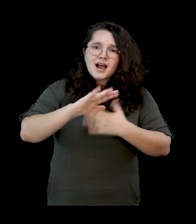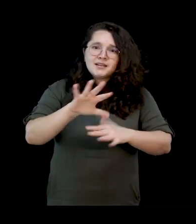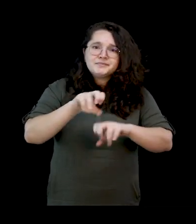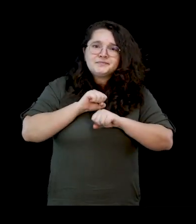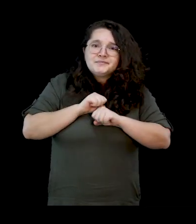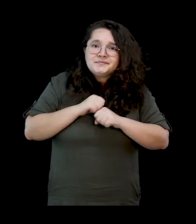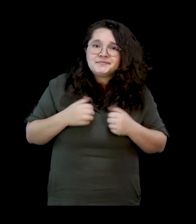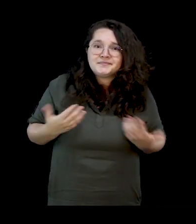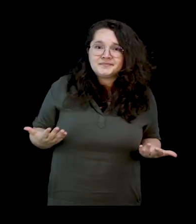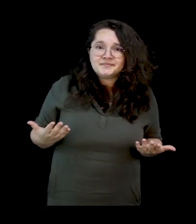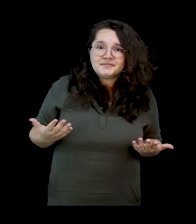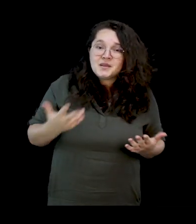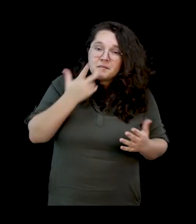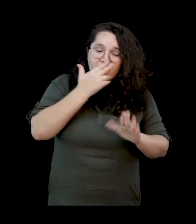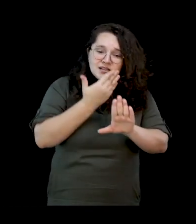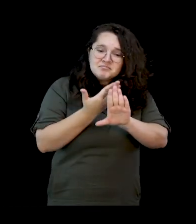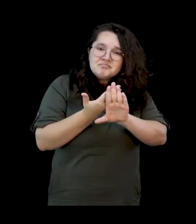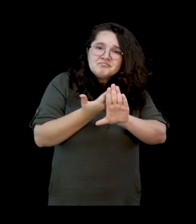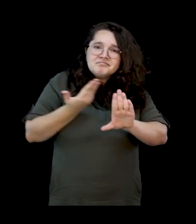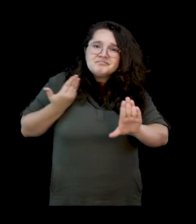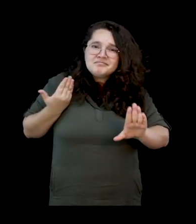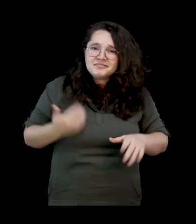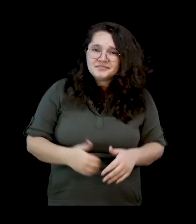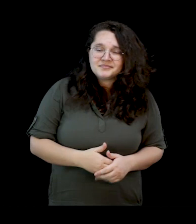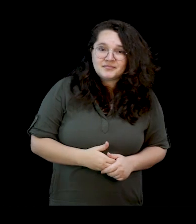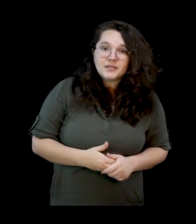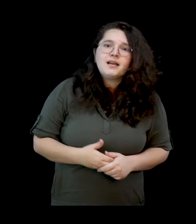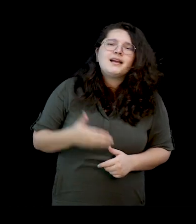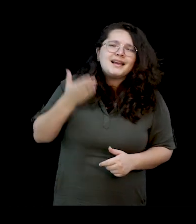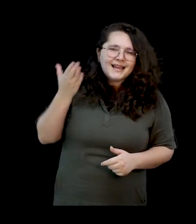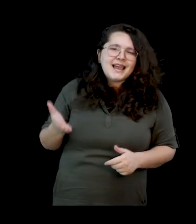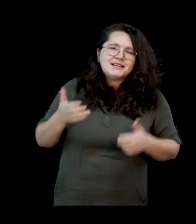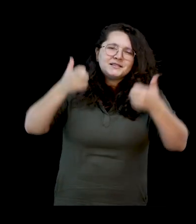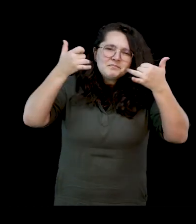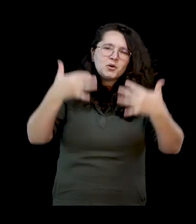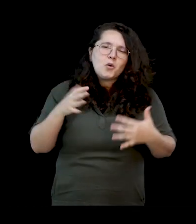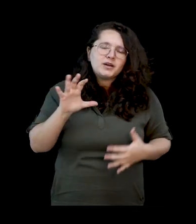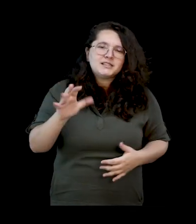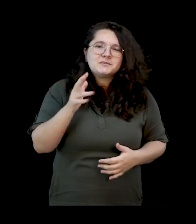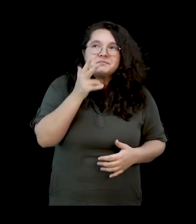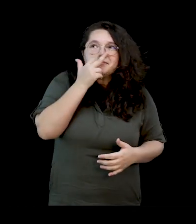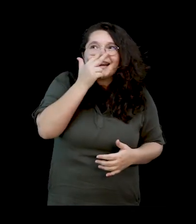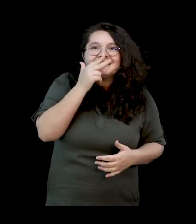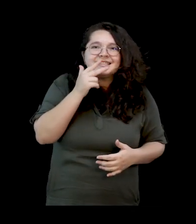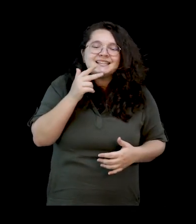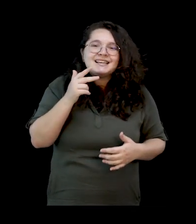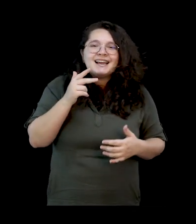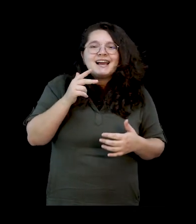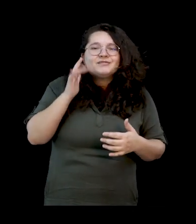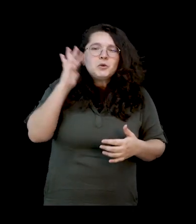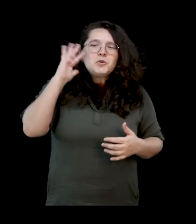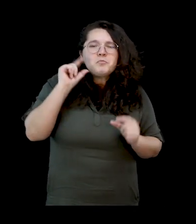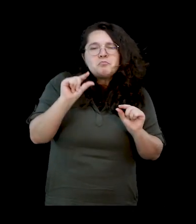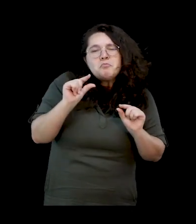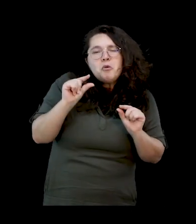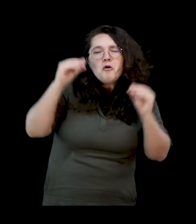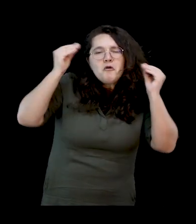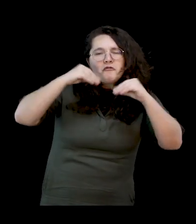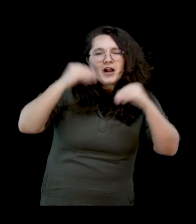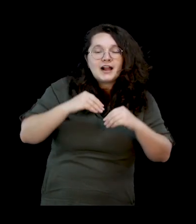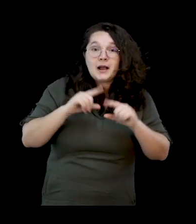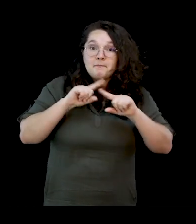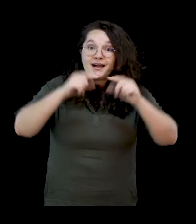do Zimmel está baseado nessa questão, não é que ele diz mesmo, uma alegoria até meio fraca, uma viagem